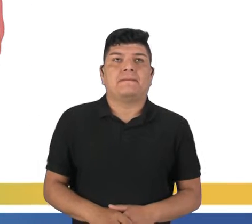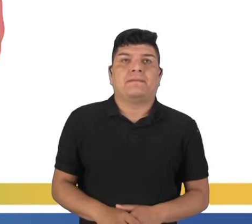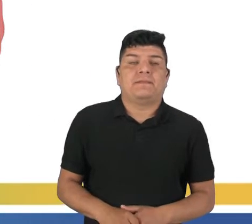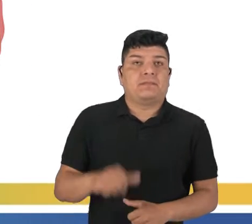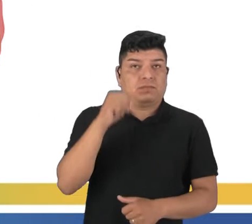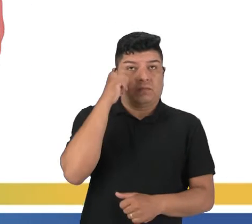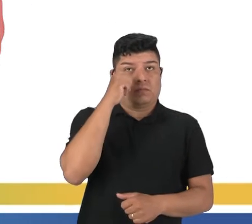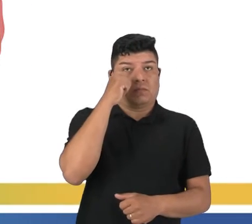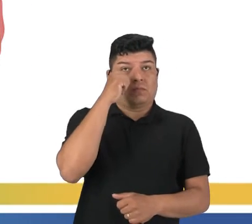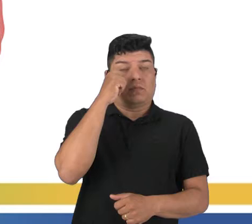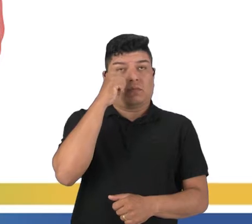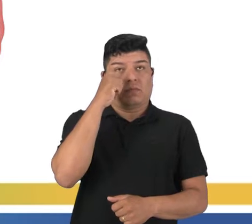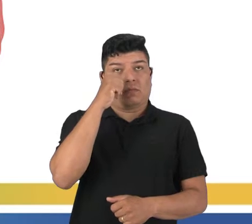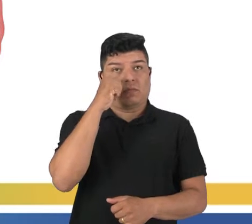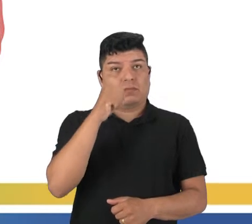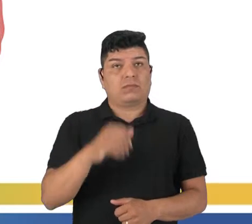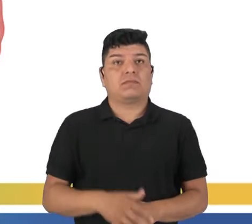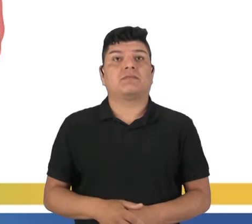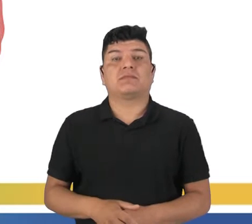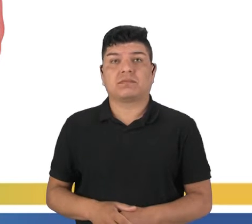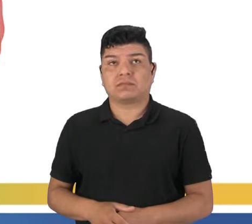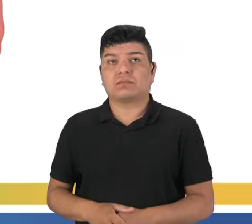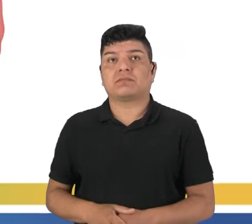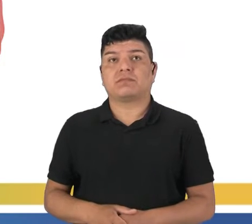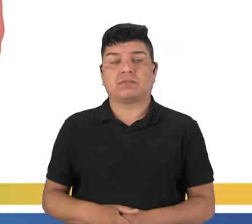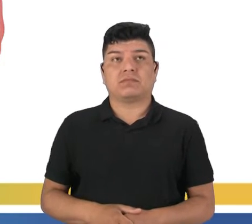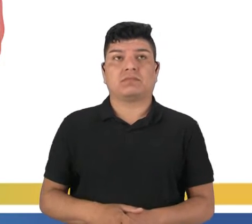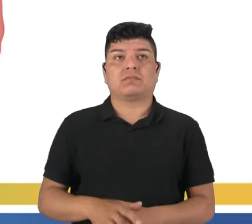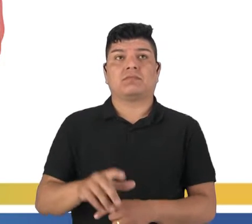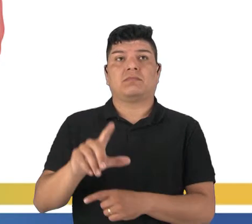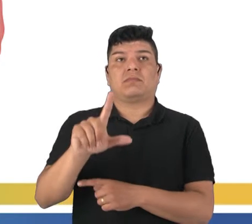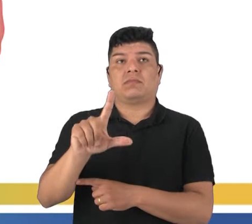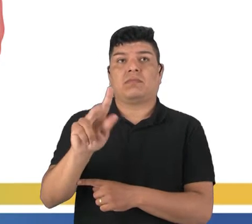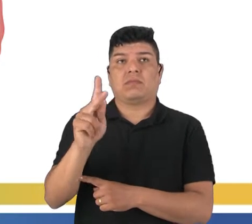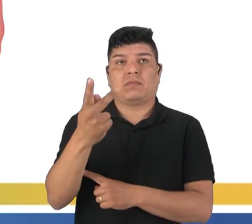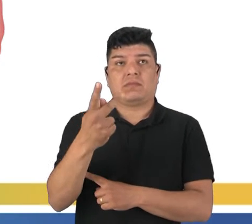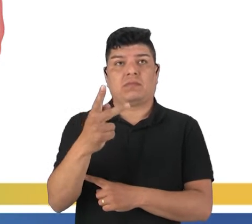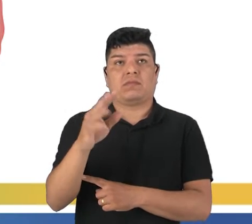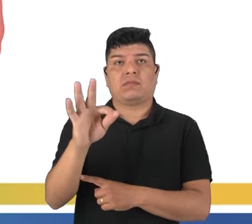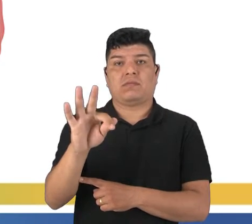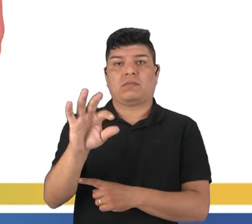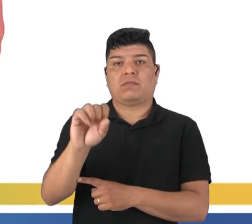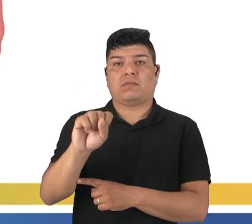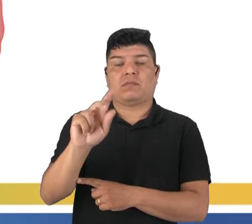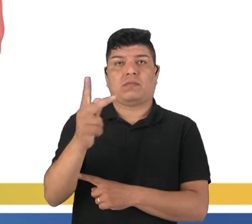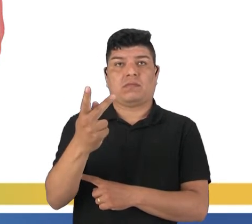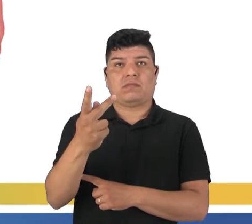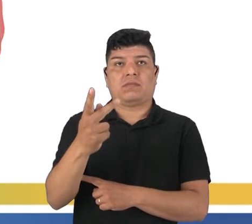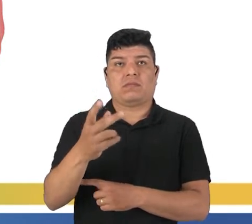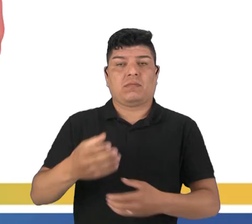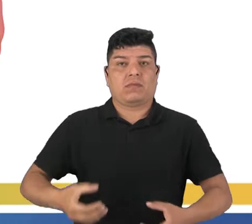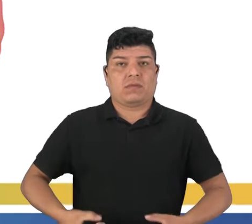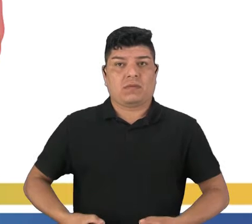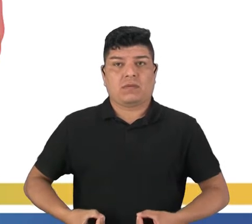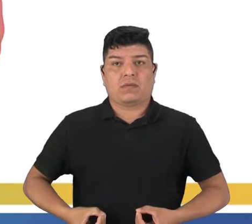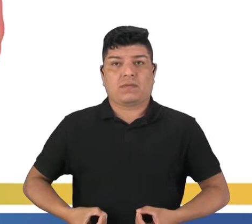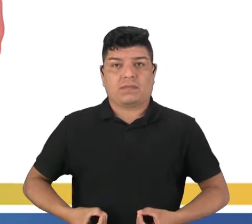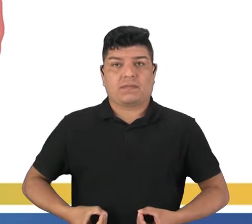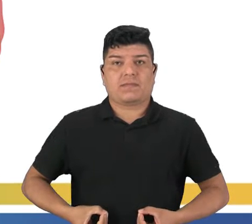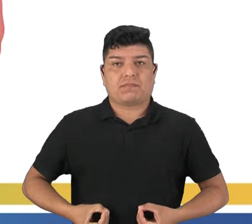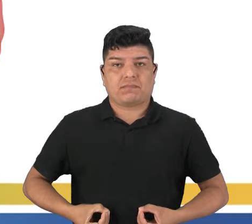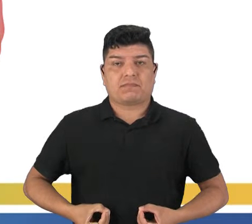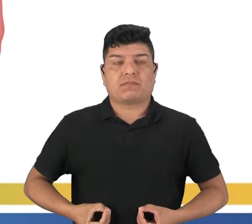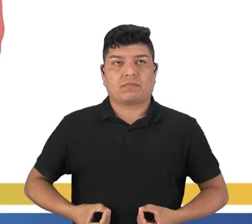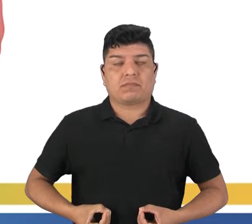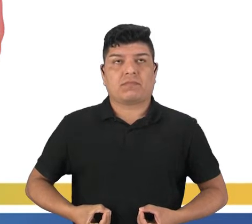Na mulher, esses hormônios, né, o LH e o FSH, eles agem lá nos nossos ovários. E